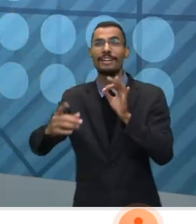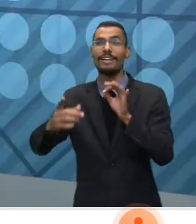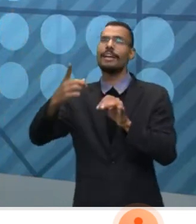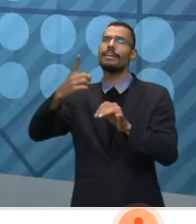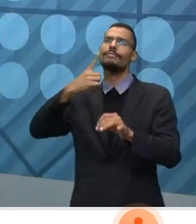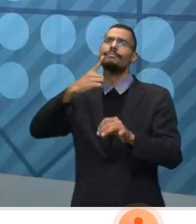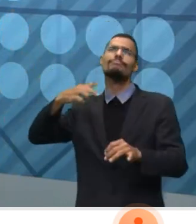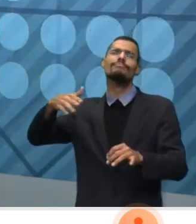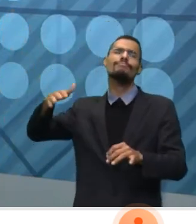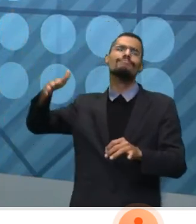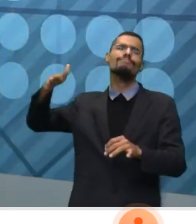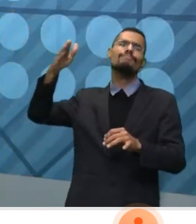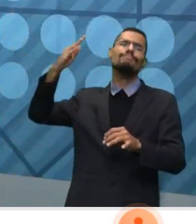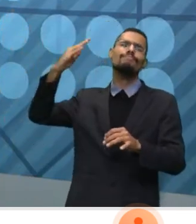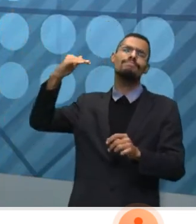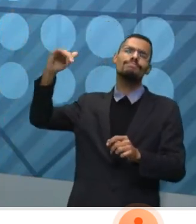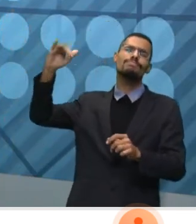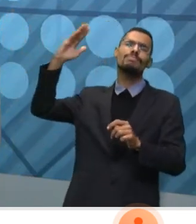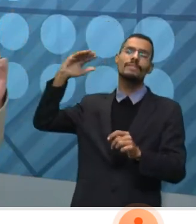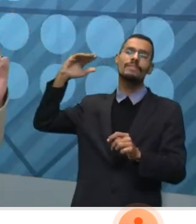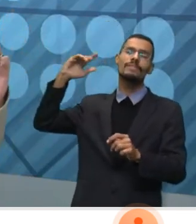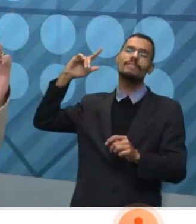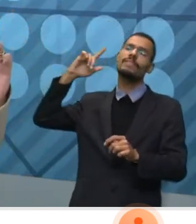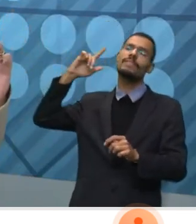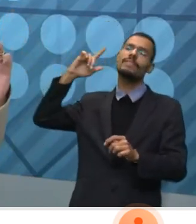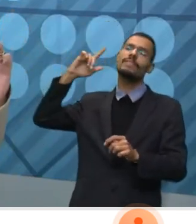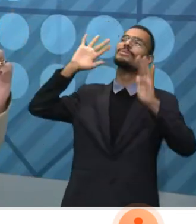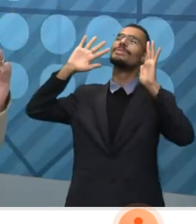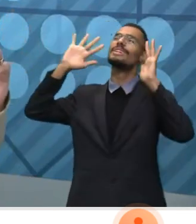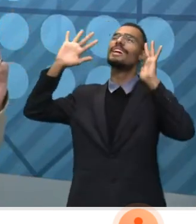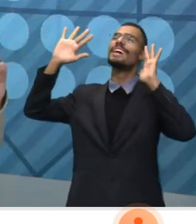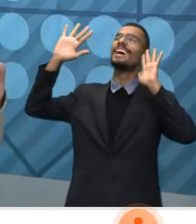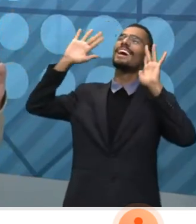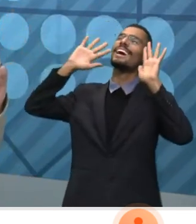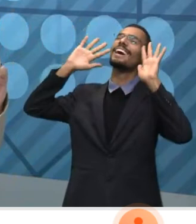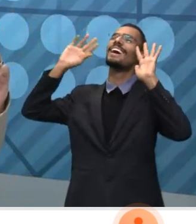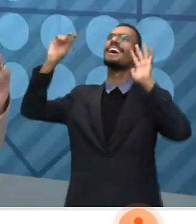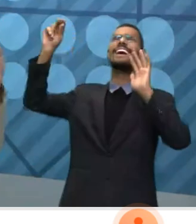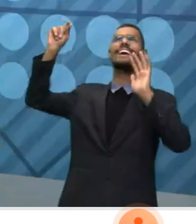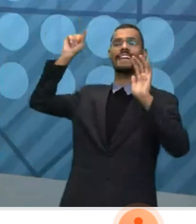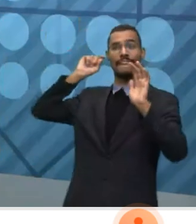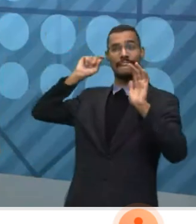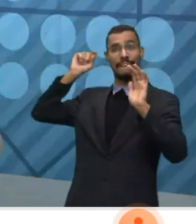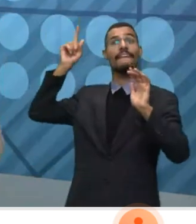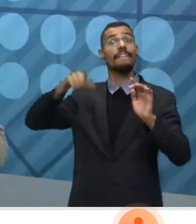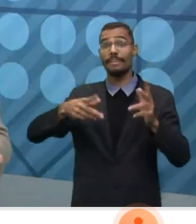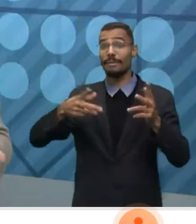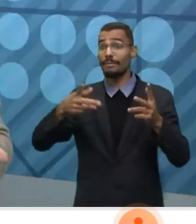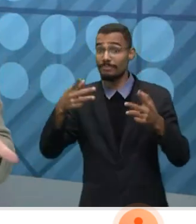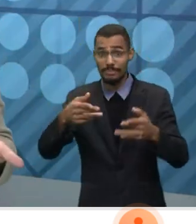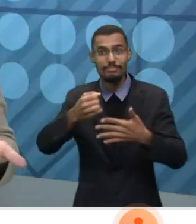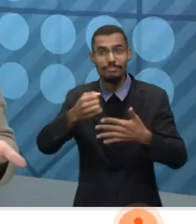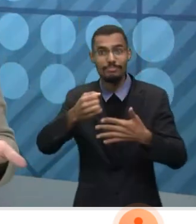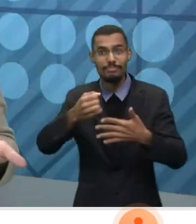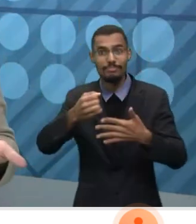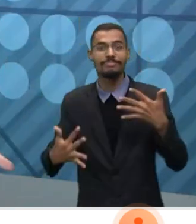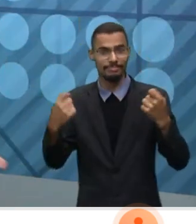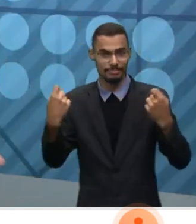uma vez, aí nós íamos lá na imaginação, algo muito distante. A mesma coisa que deve acontecer em